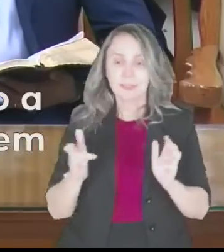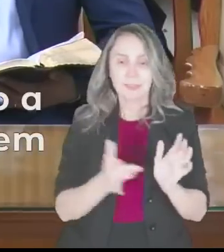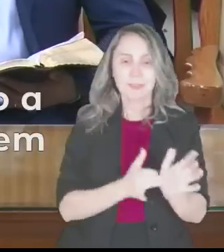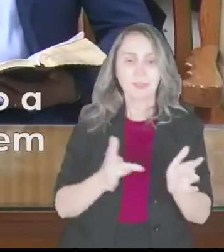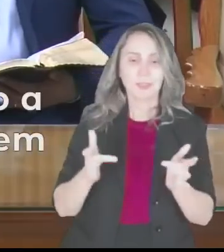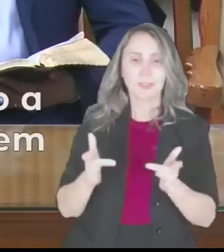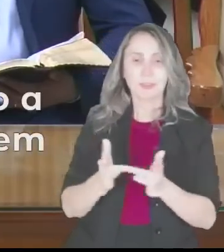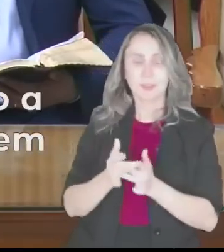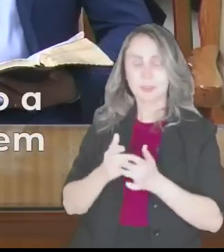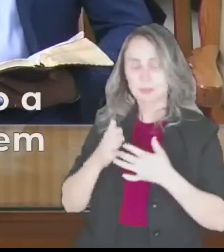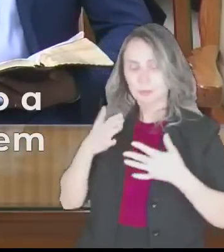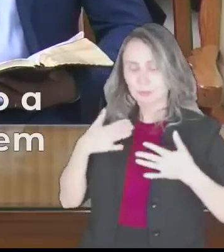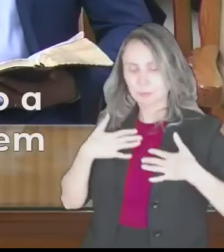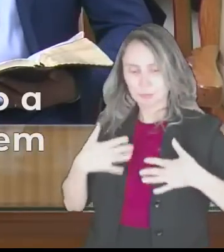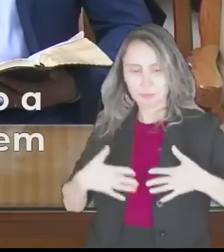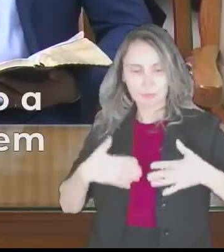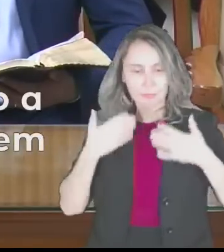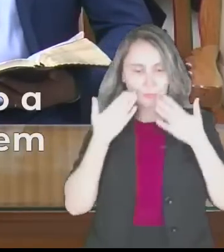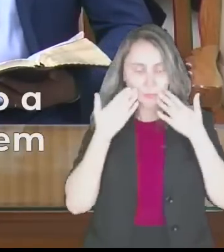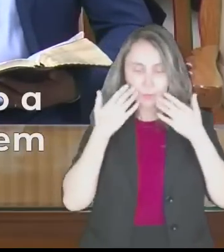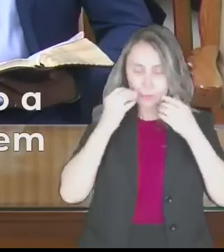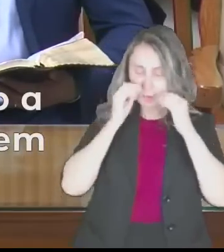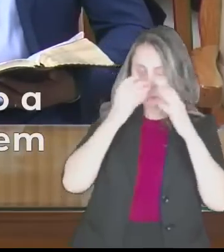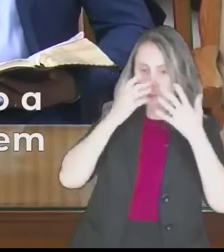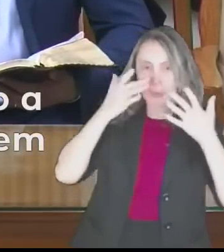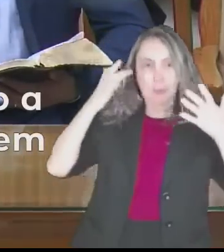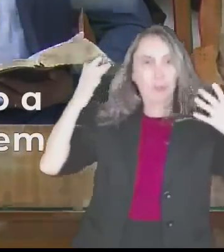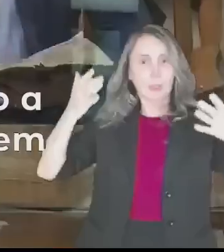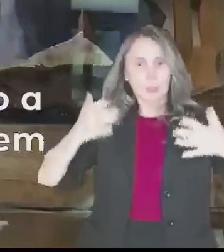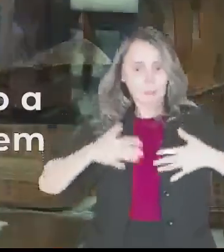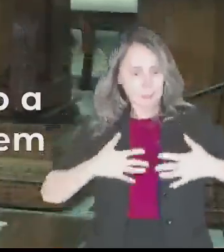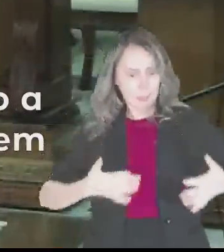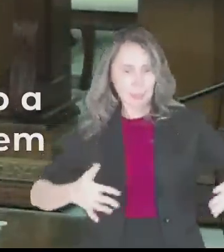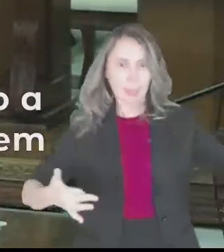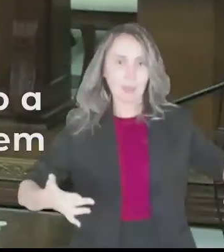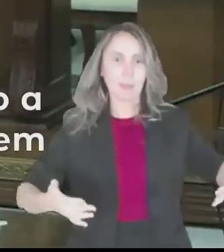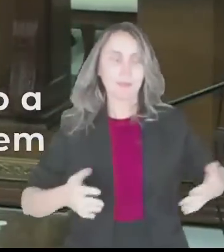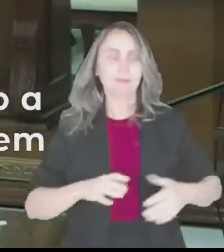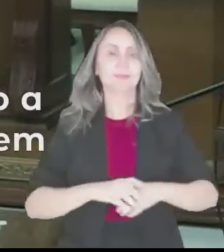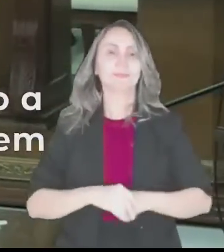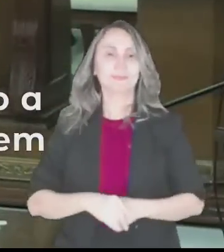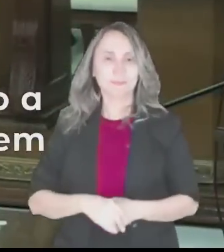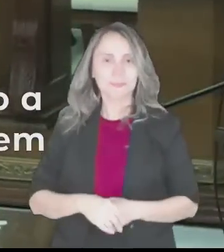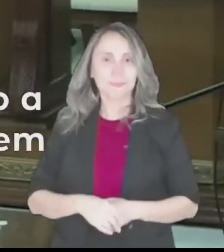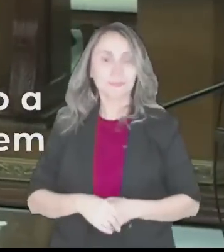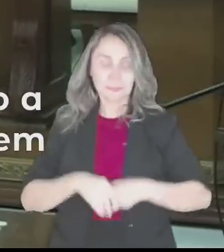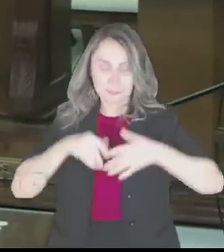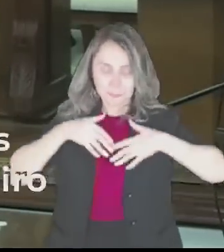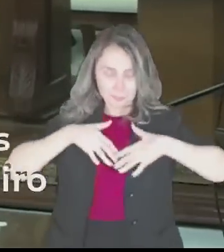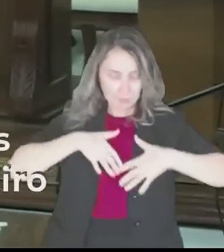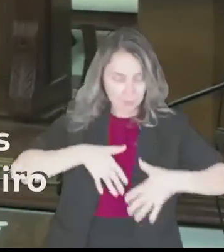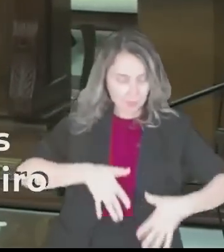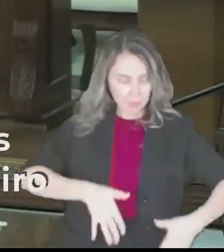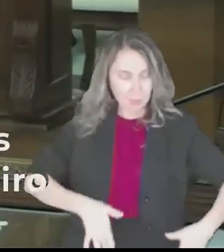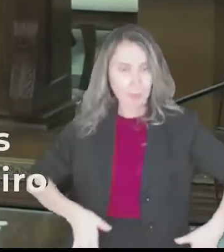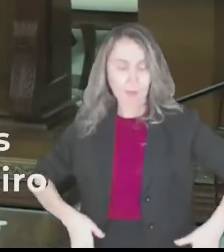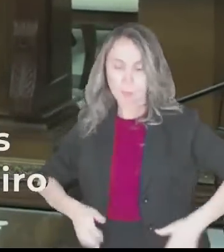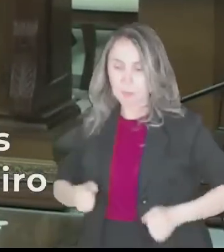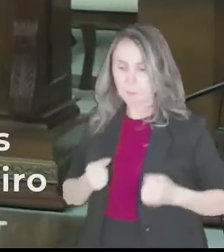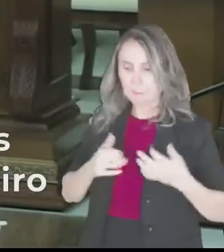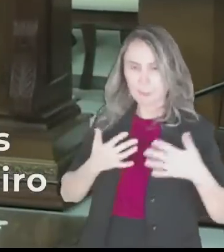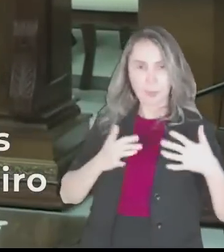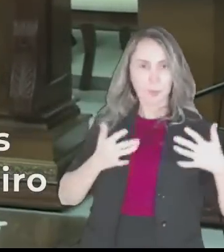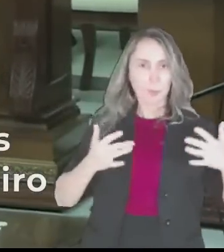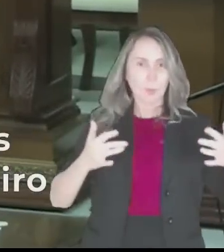transfigurou-se diante deles. Prossiga, o 3. E as suas vestes tornaram-se resplandecentes